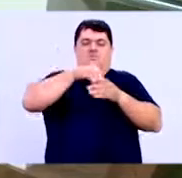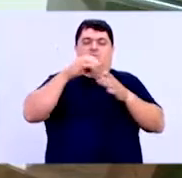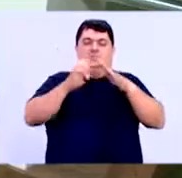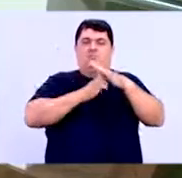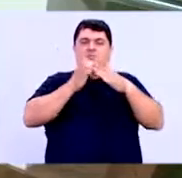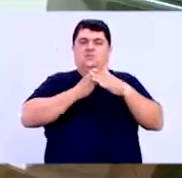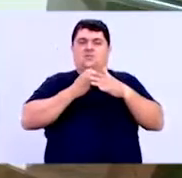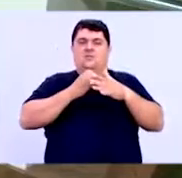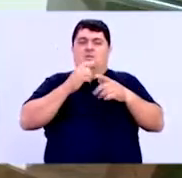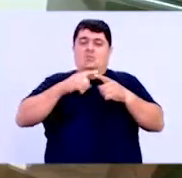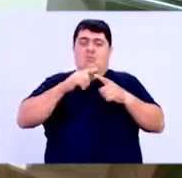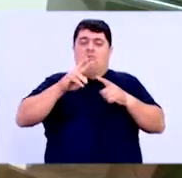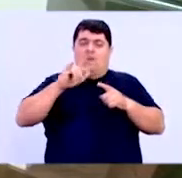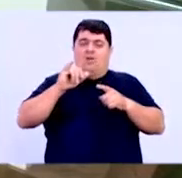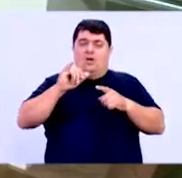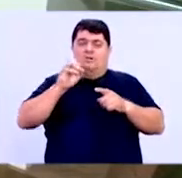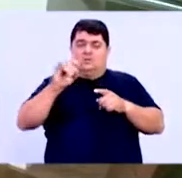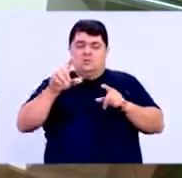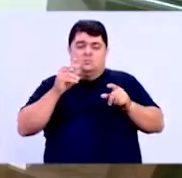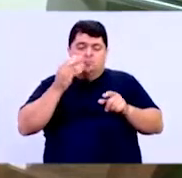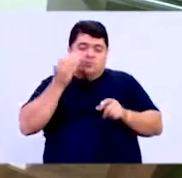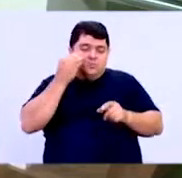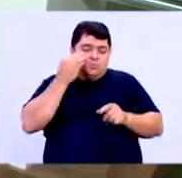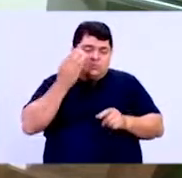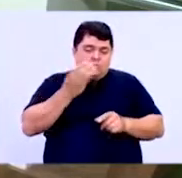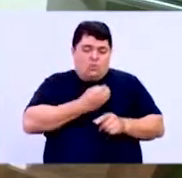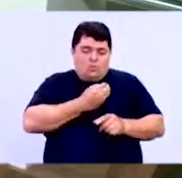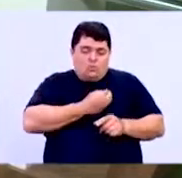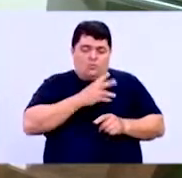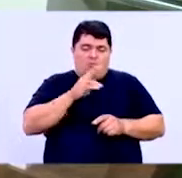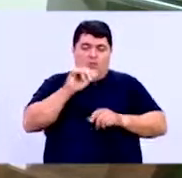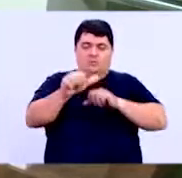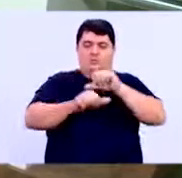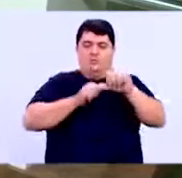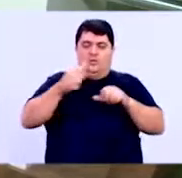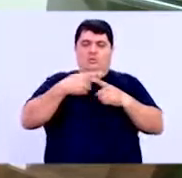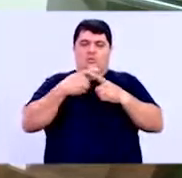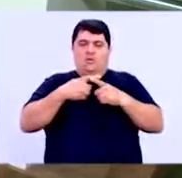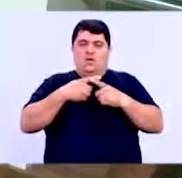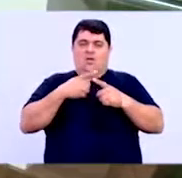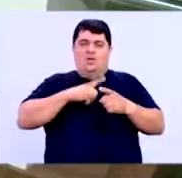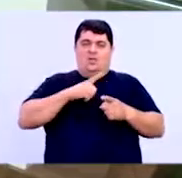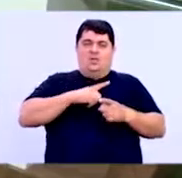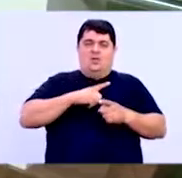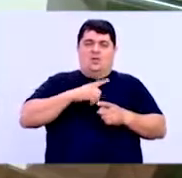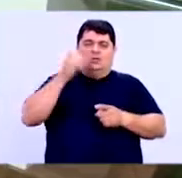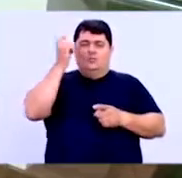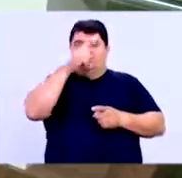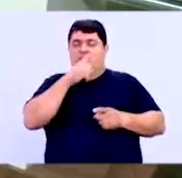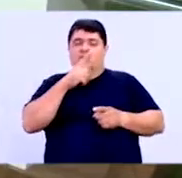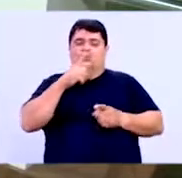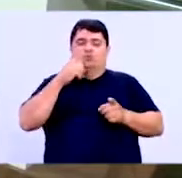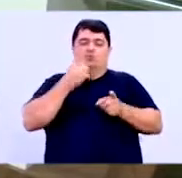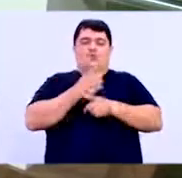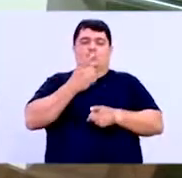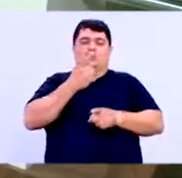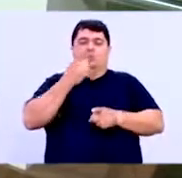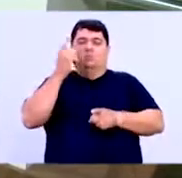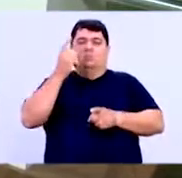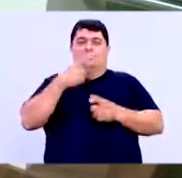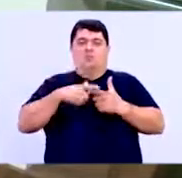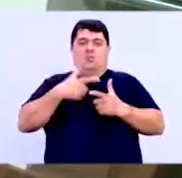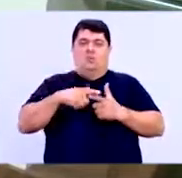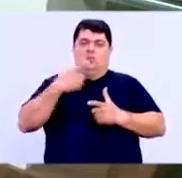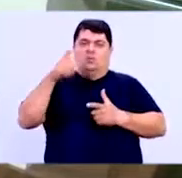questão de tomada de decisão a fim de diminuir a falta de previsibilidade do futuro. Ótimo. Tudo bem? Alguém